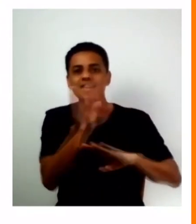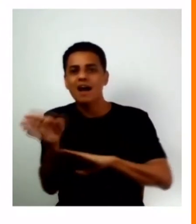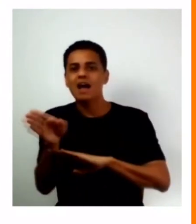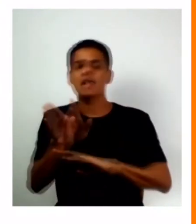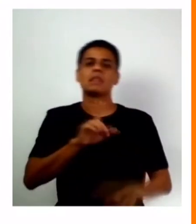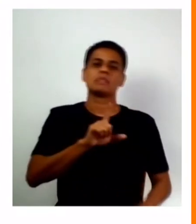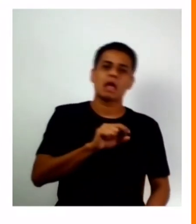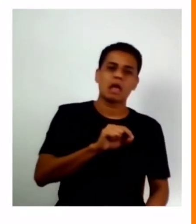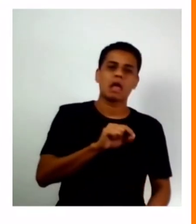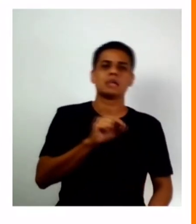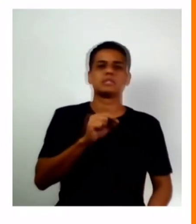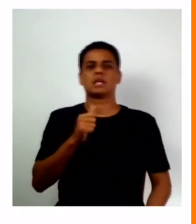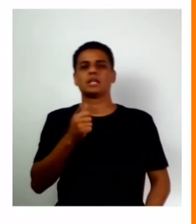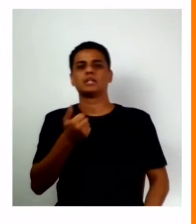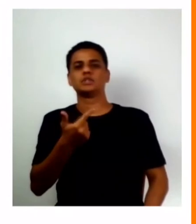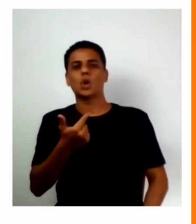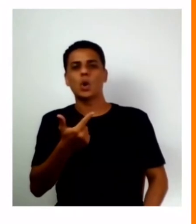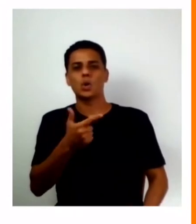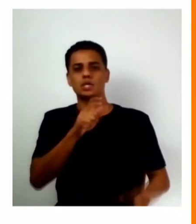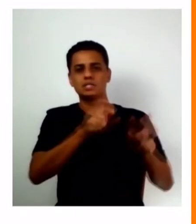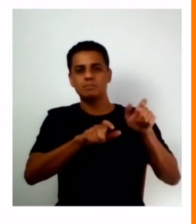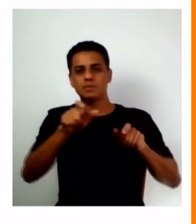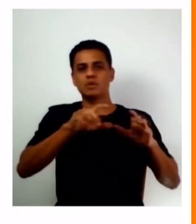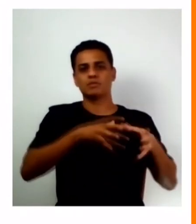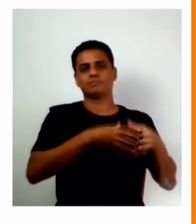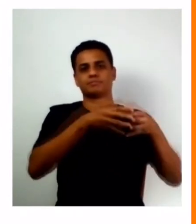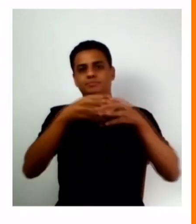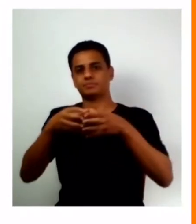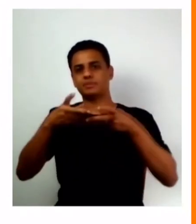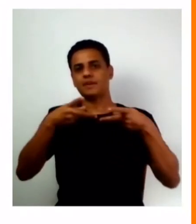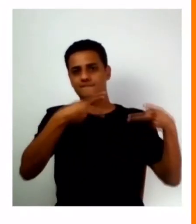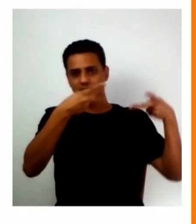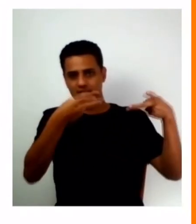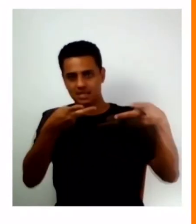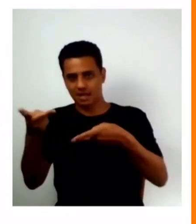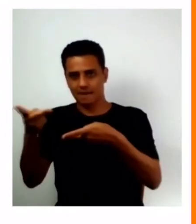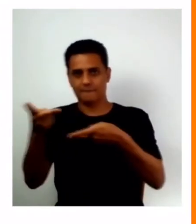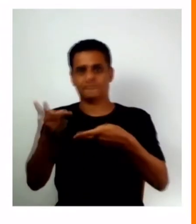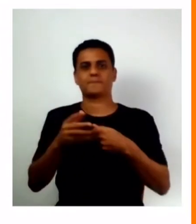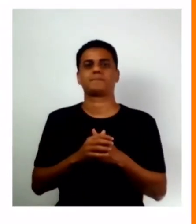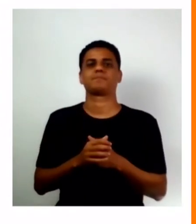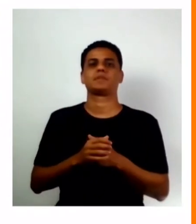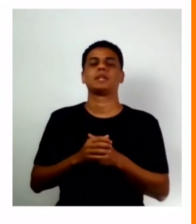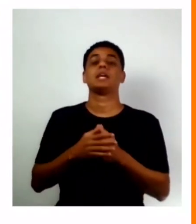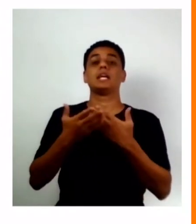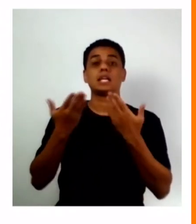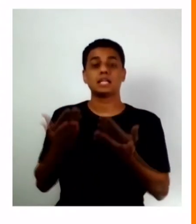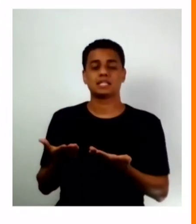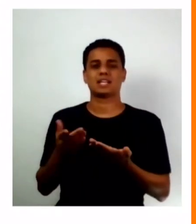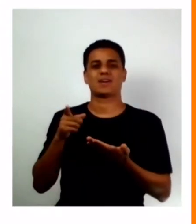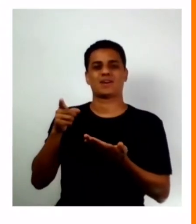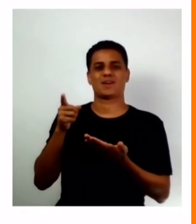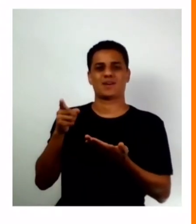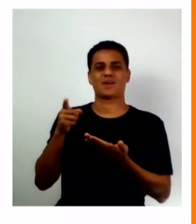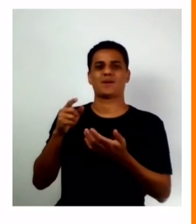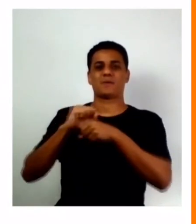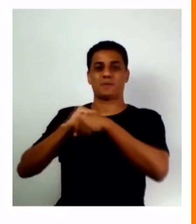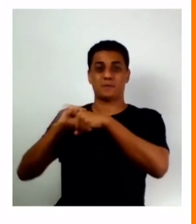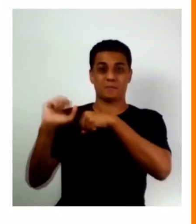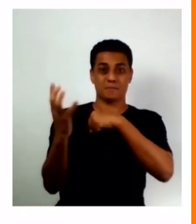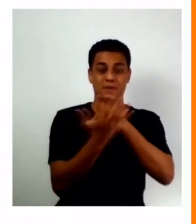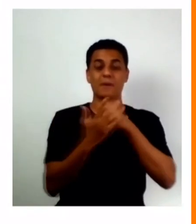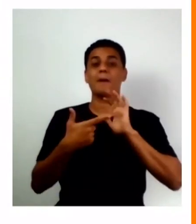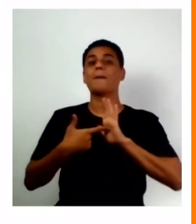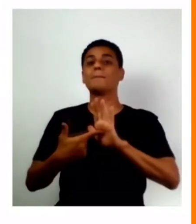controladas. De tal maneira que a pandemia tem que evidenciar que o cidadão,